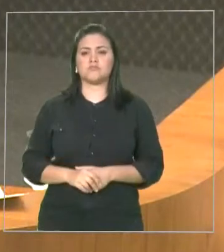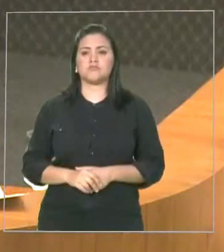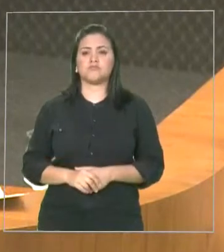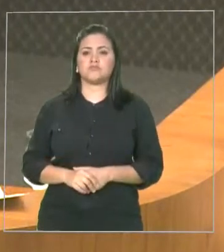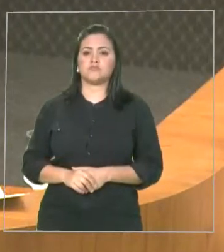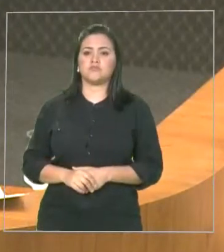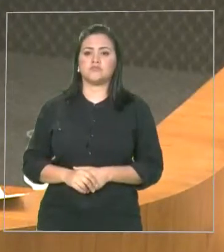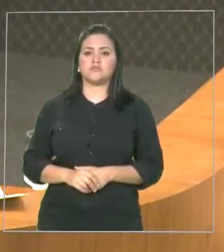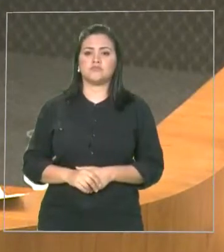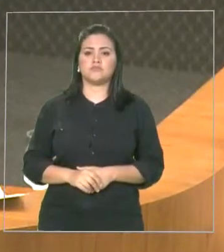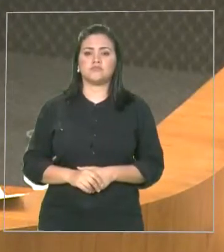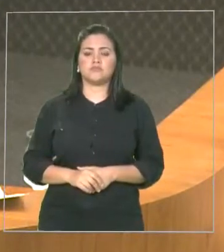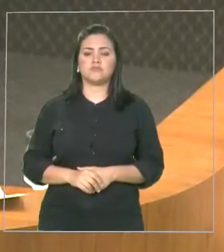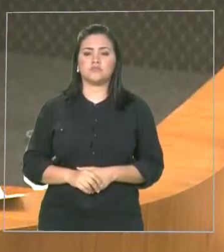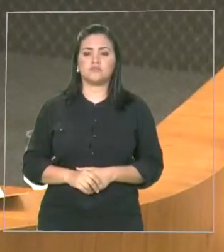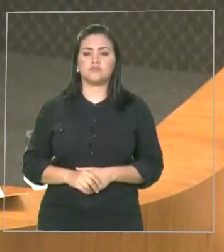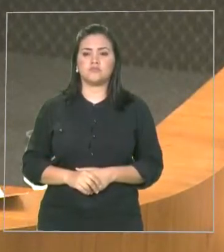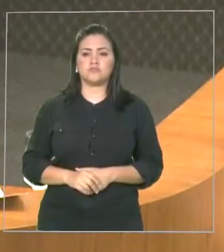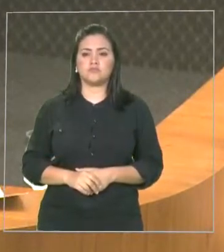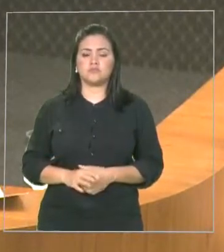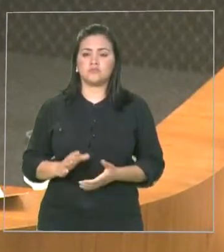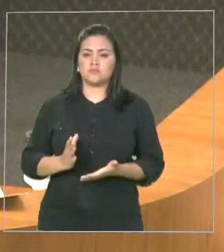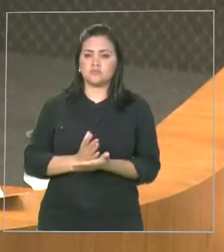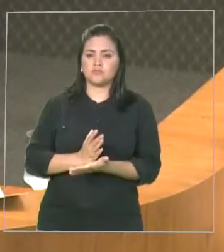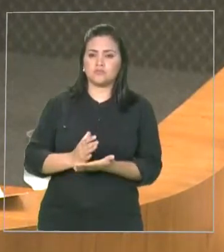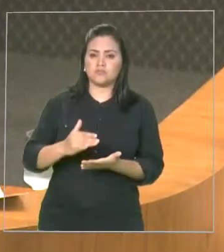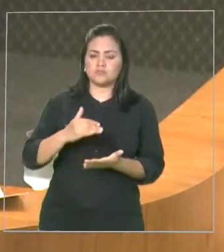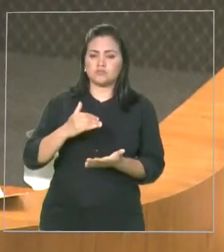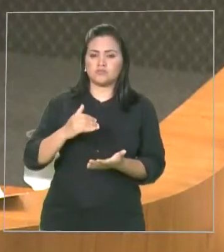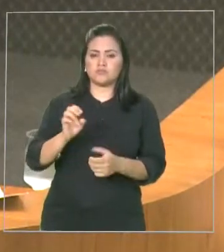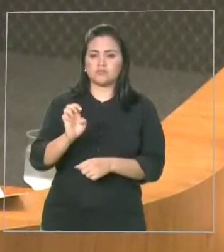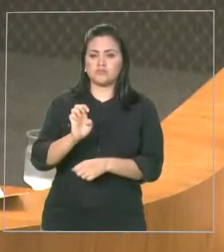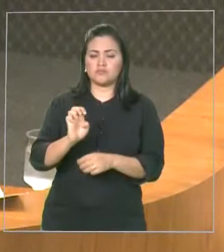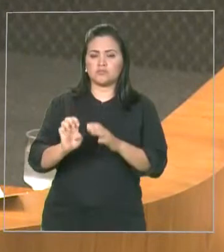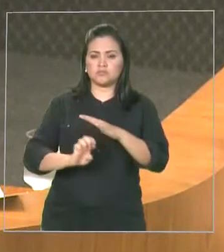empresas como o ICN